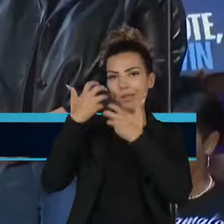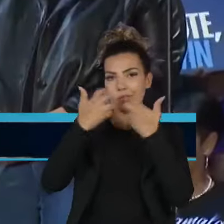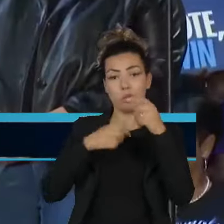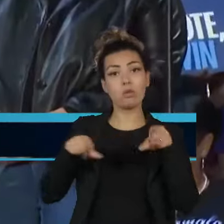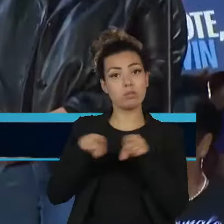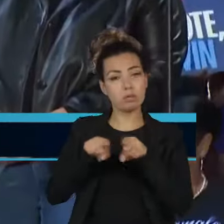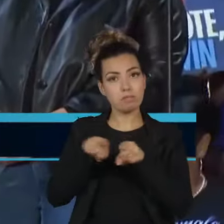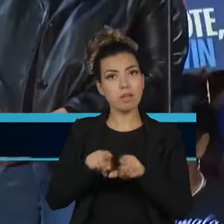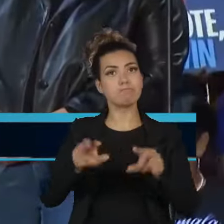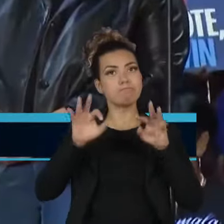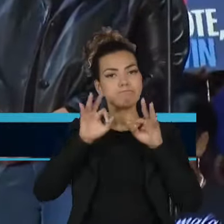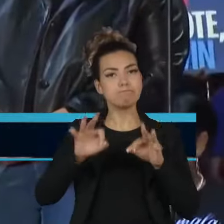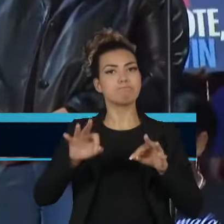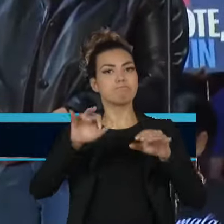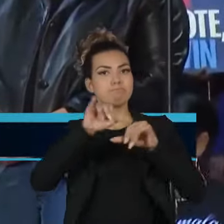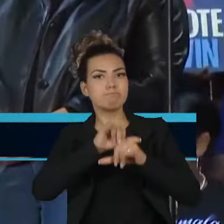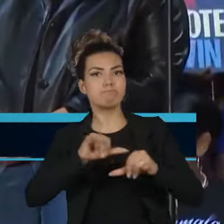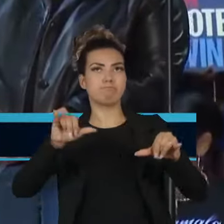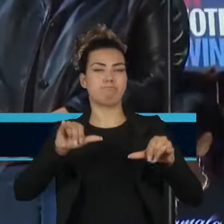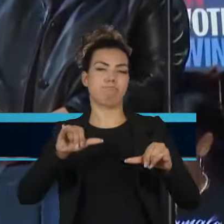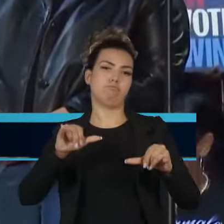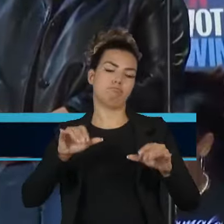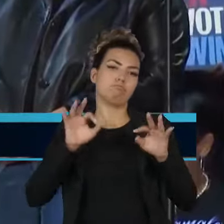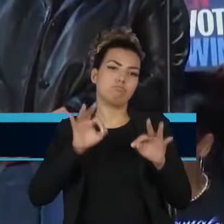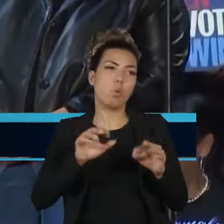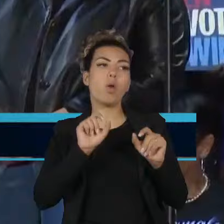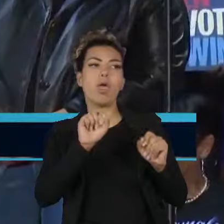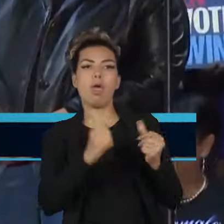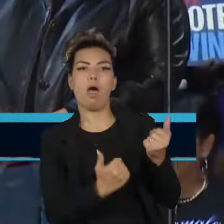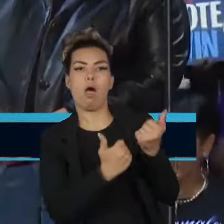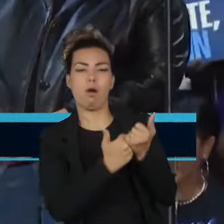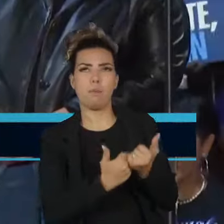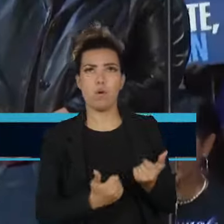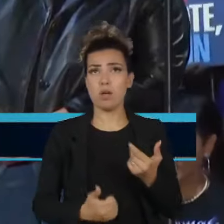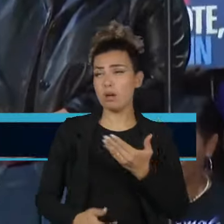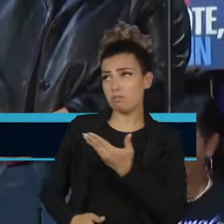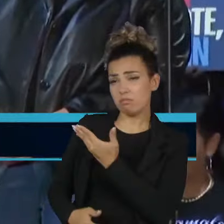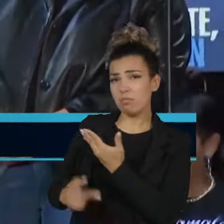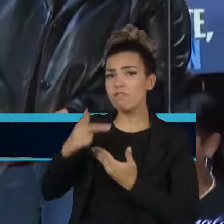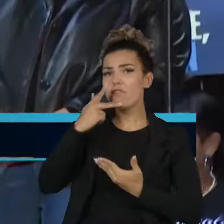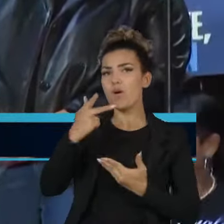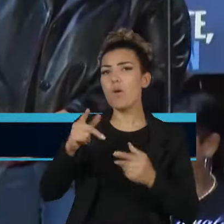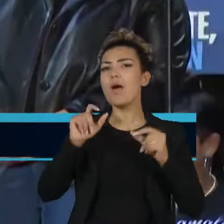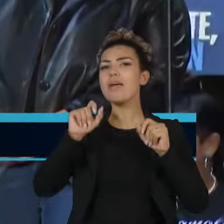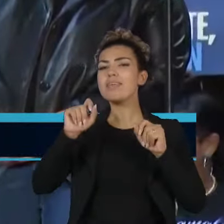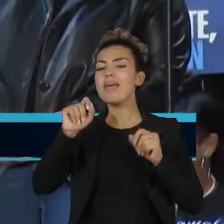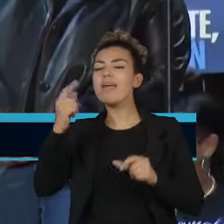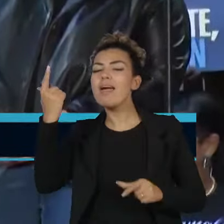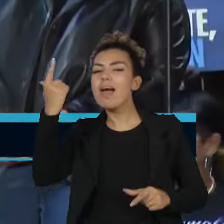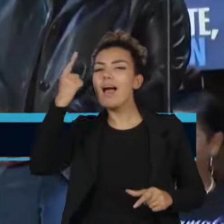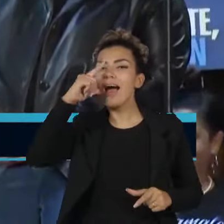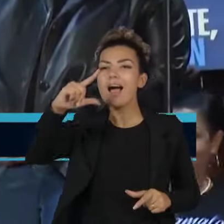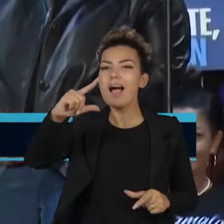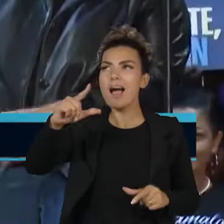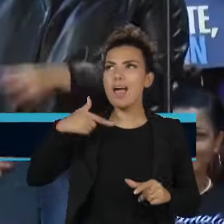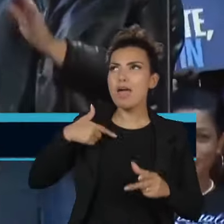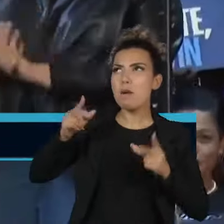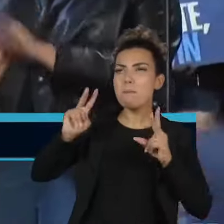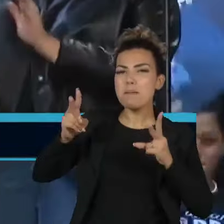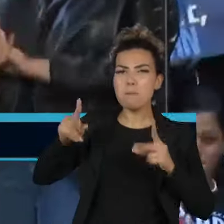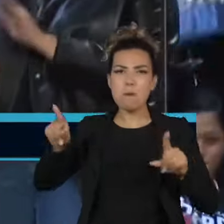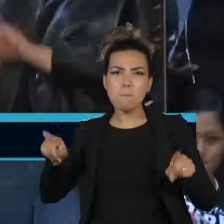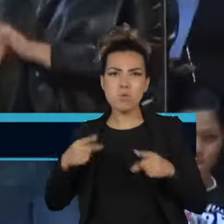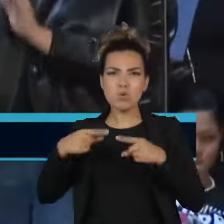Obama inspirado o expresidente arriscou alguns trechos de um dos sucessos do artista em ritmo de